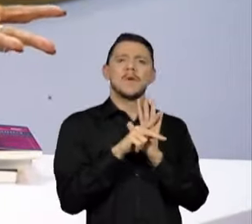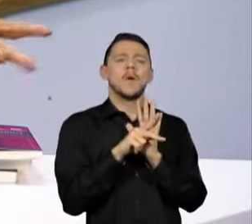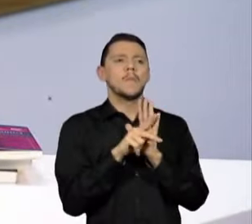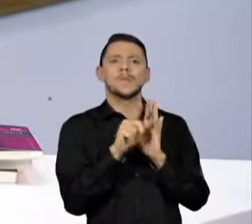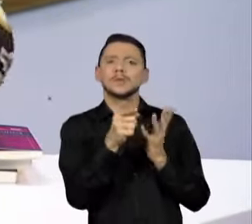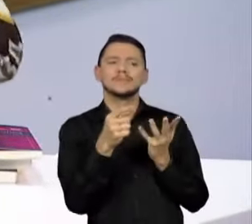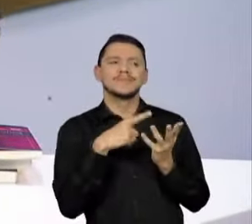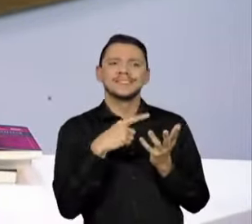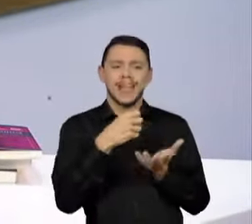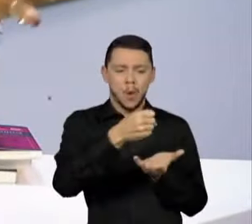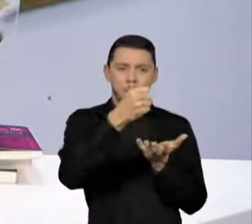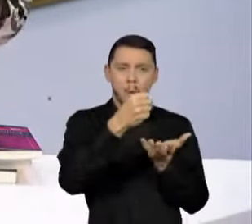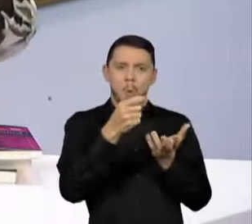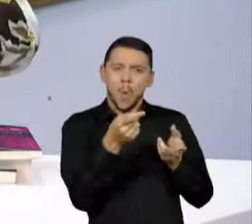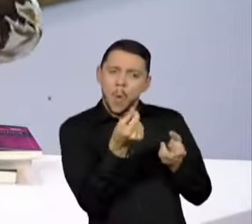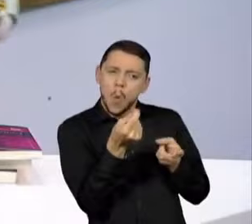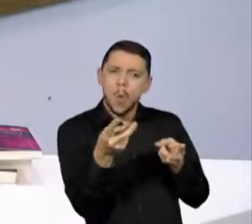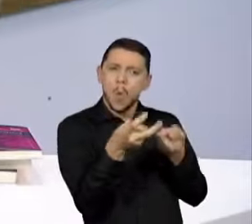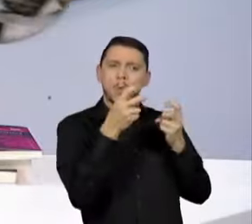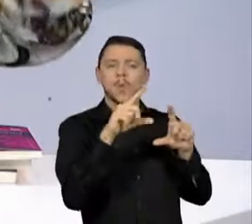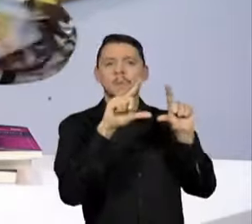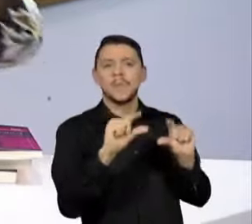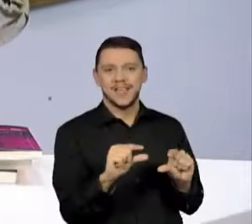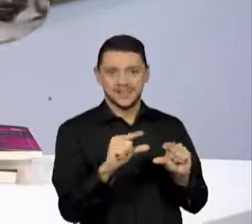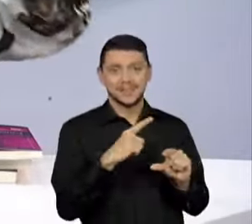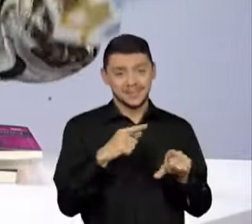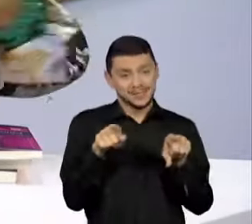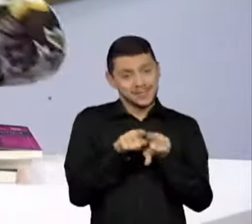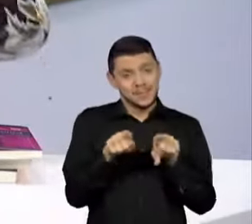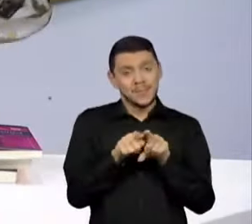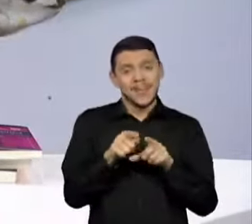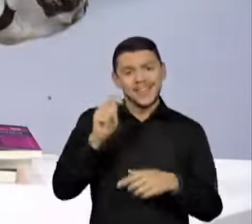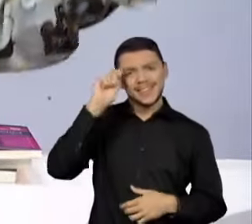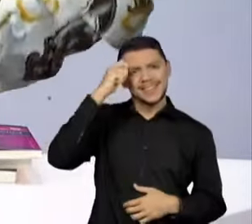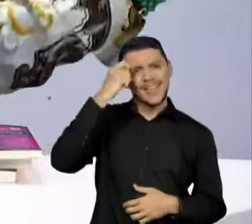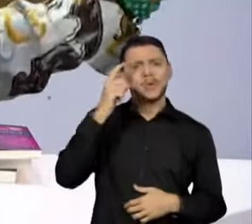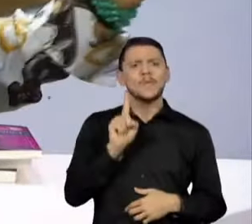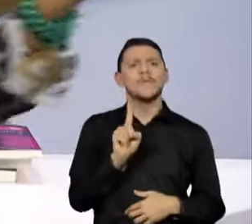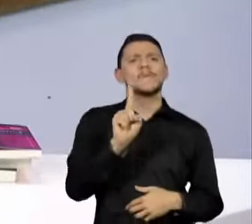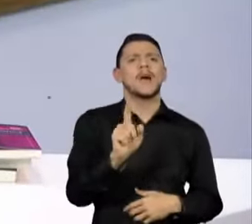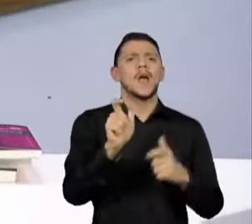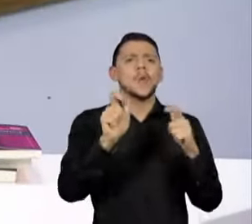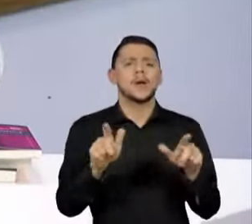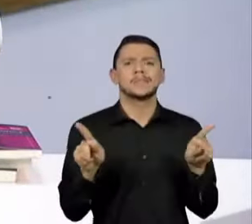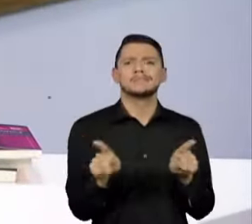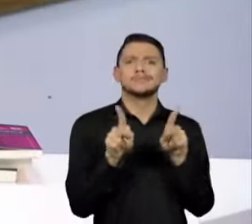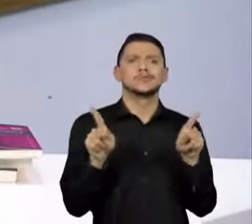do capitalismo. Fora os negros bem-sucedidos, que não são atendidos nos shoppings,